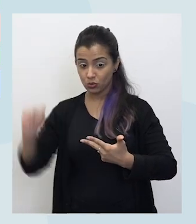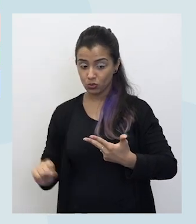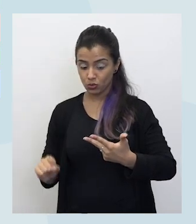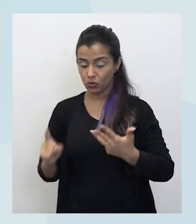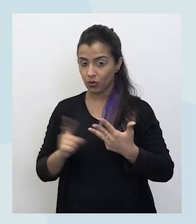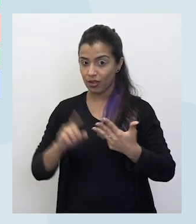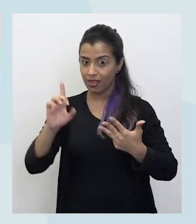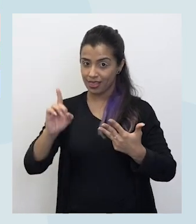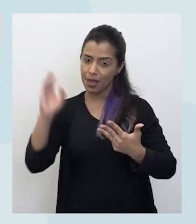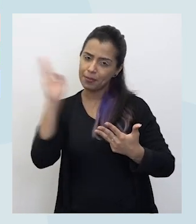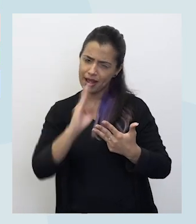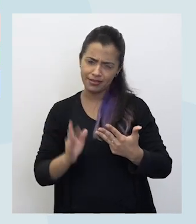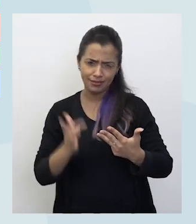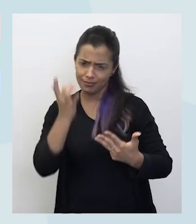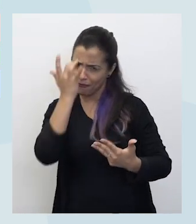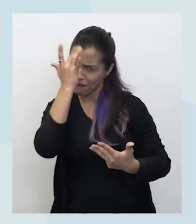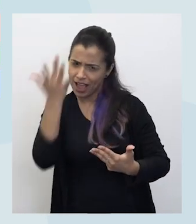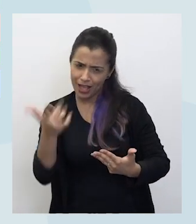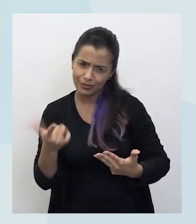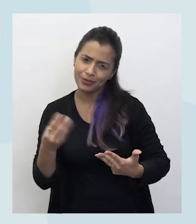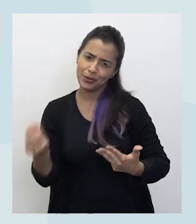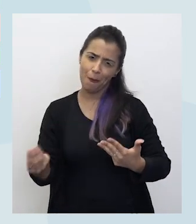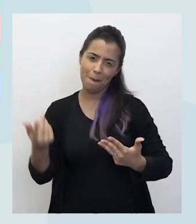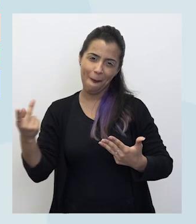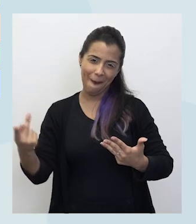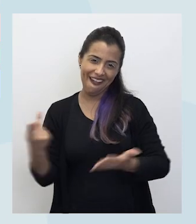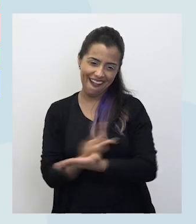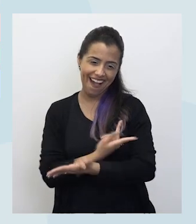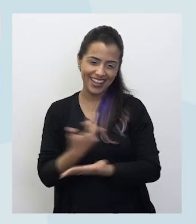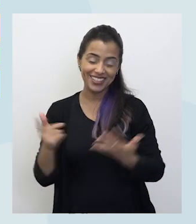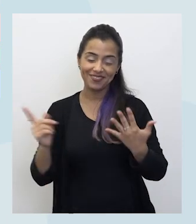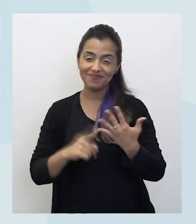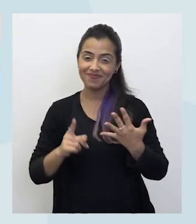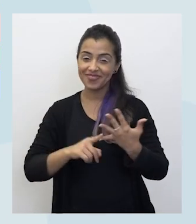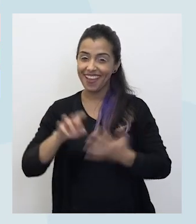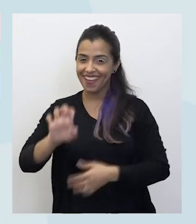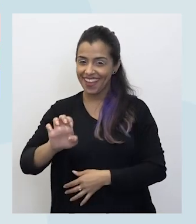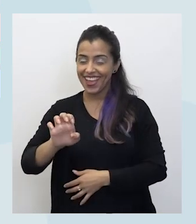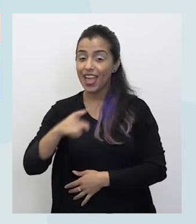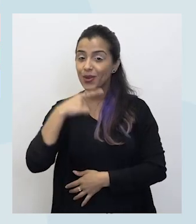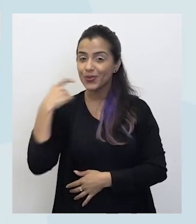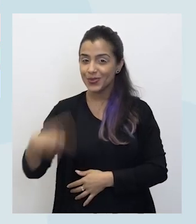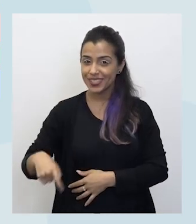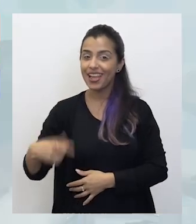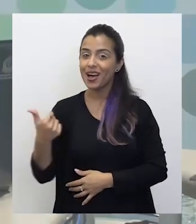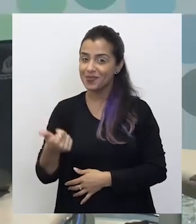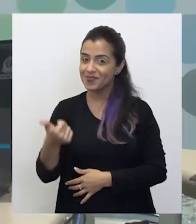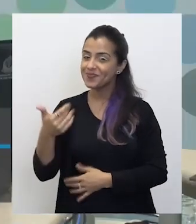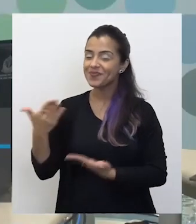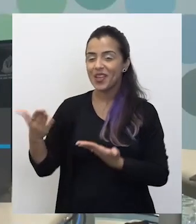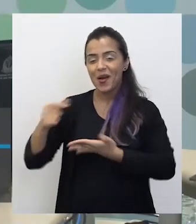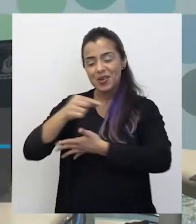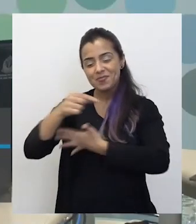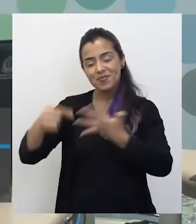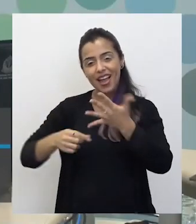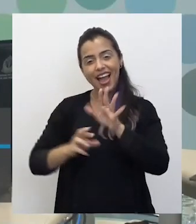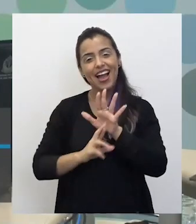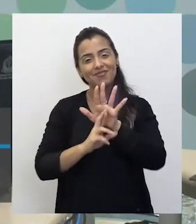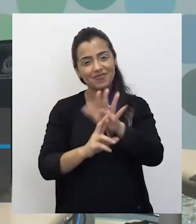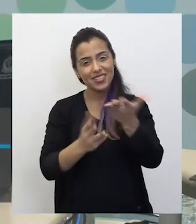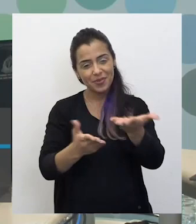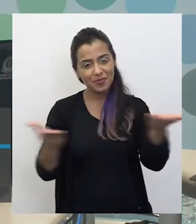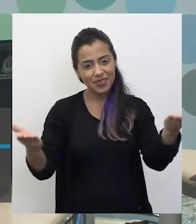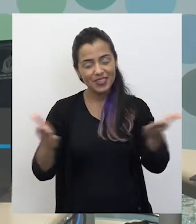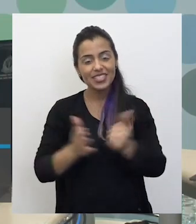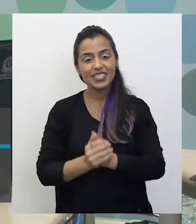que era o mais fácil, né? Esse aqui não tinha como errar. E a E, Rússia. Então tá aí a resposta para vocês, né? Acompanha. Eu vou